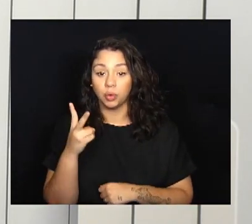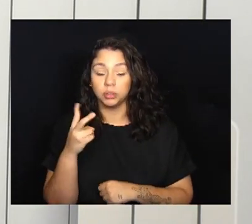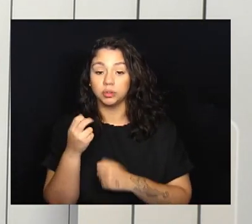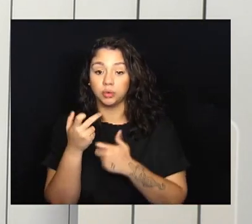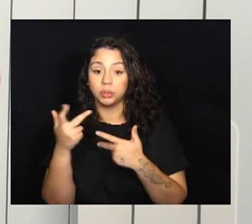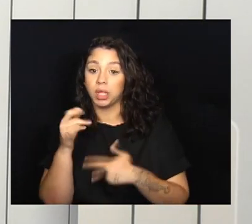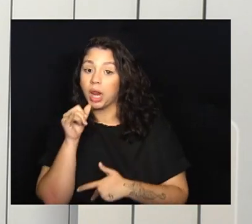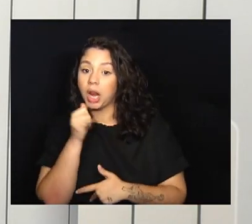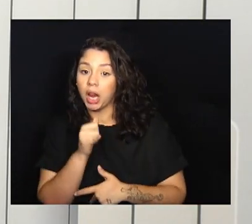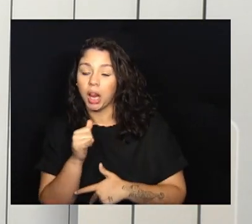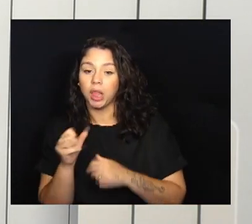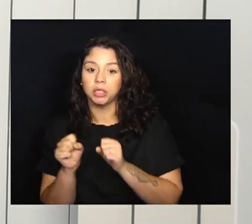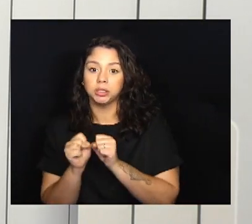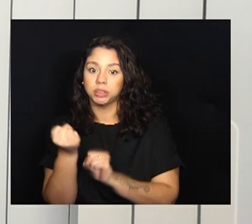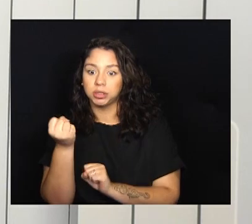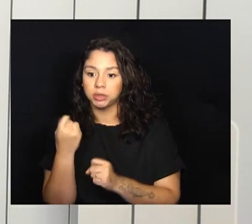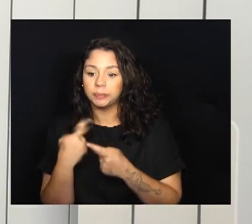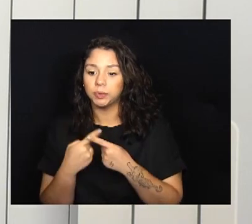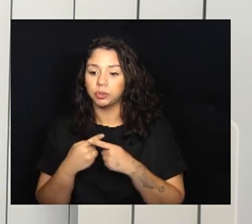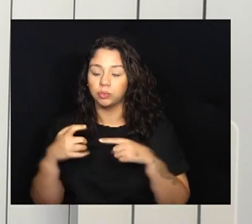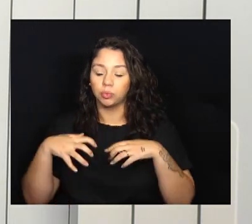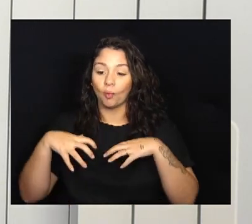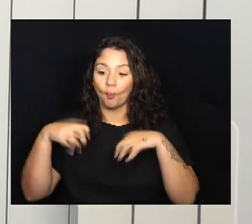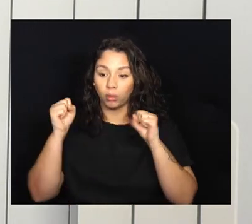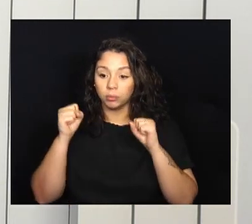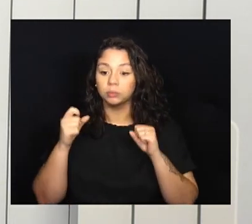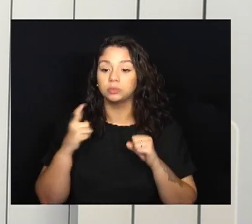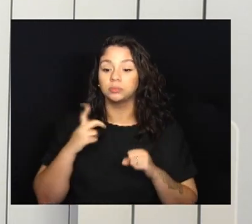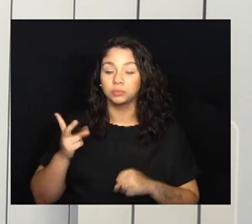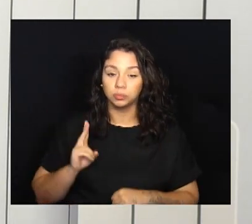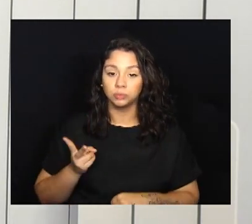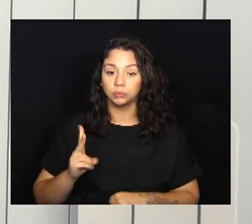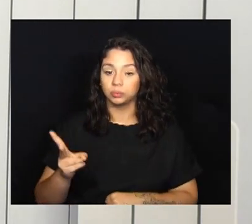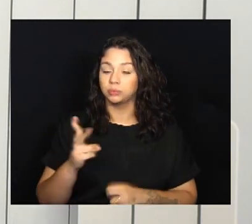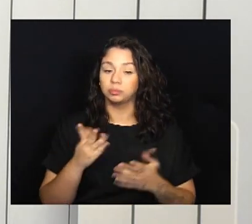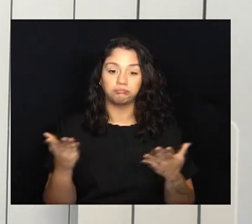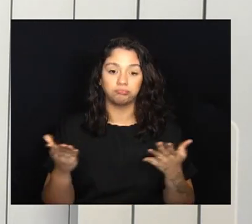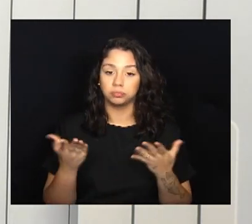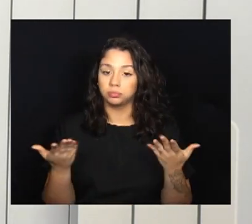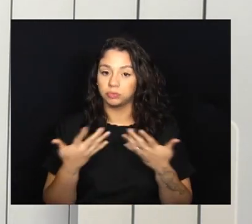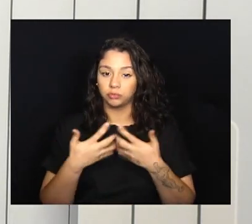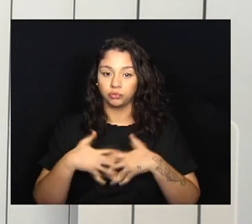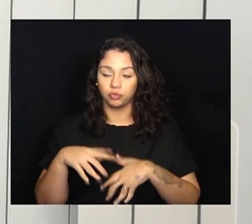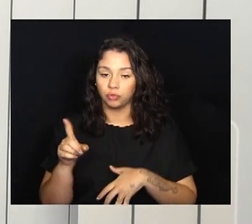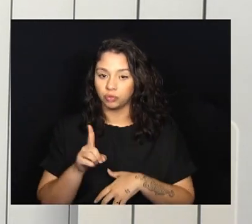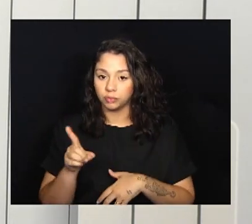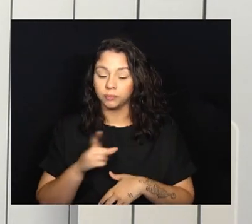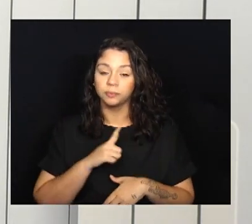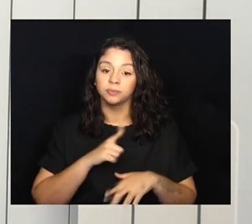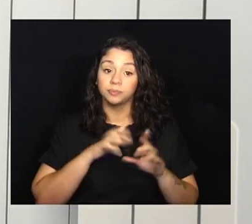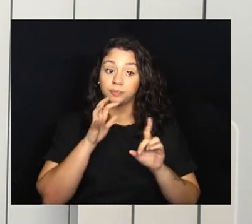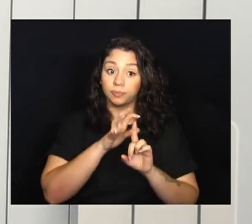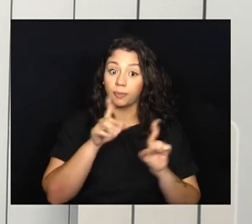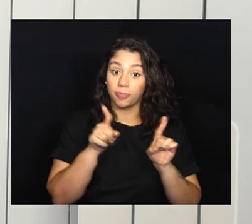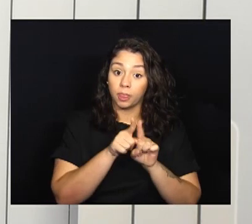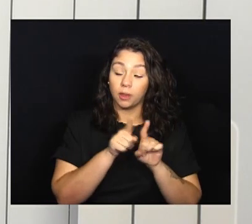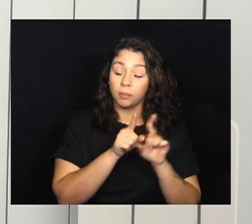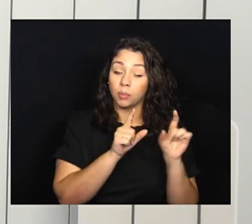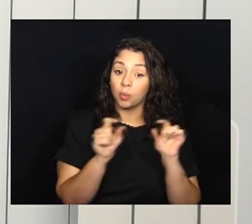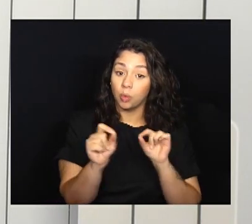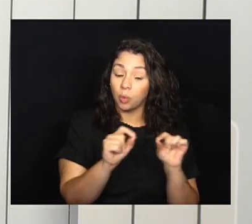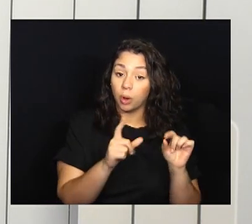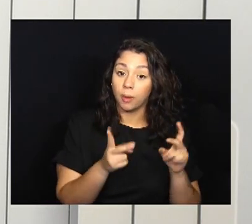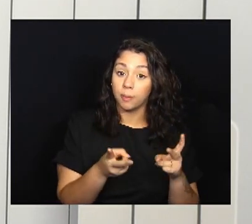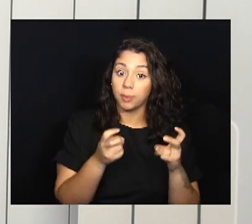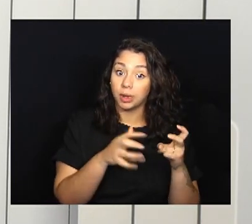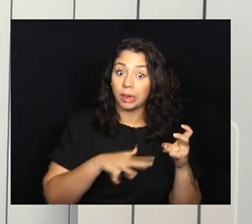tiveram danos em função do apagão continuavam sem funcionar. Os reflexos também foram sentidos na área